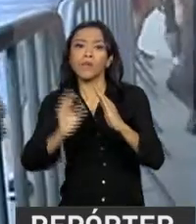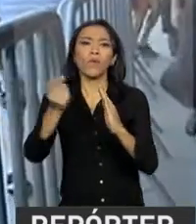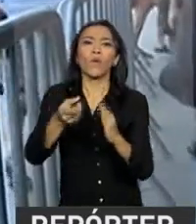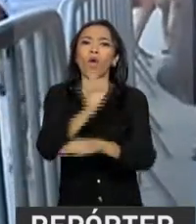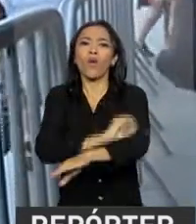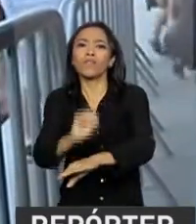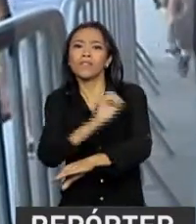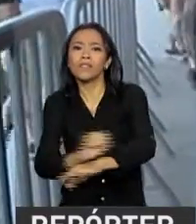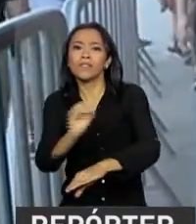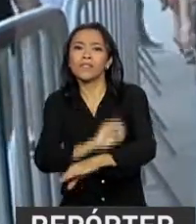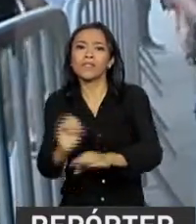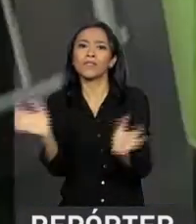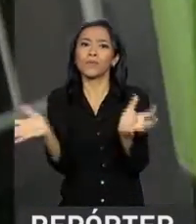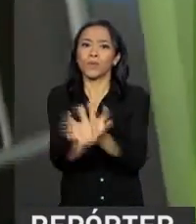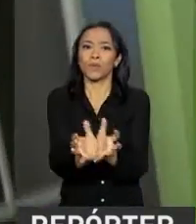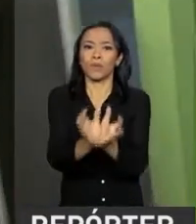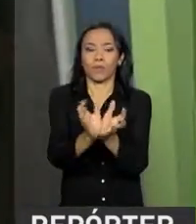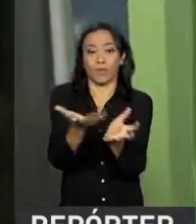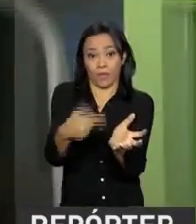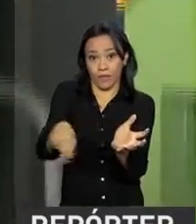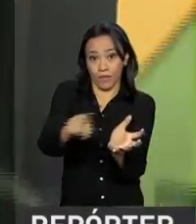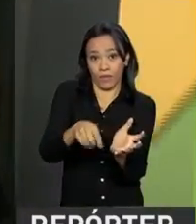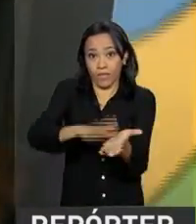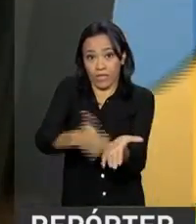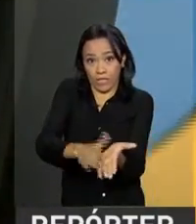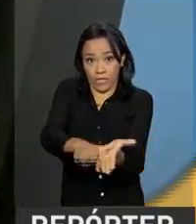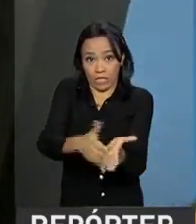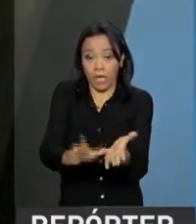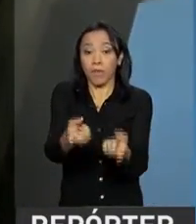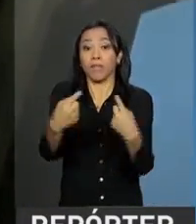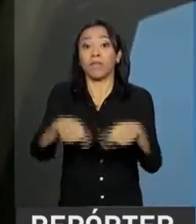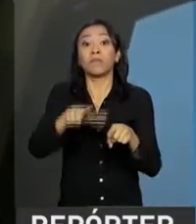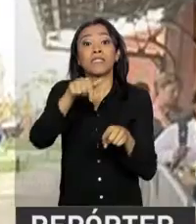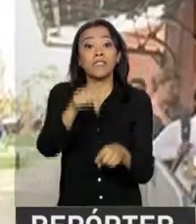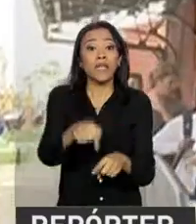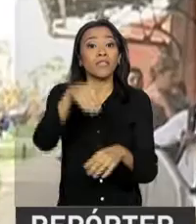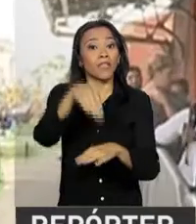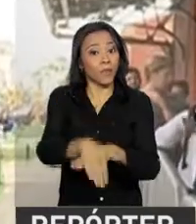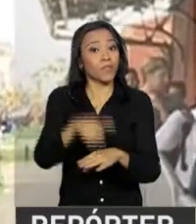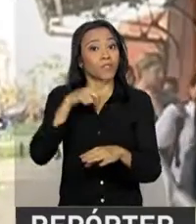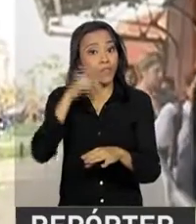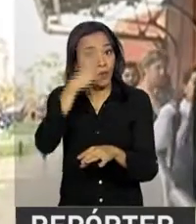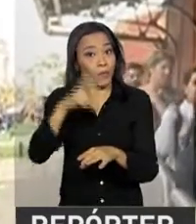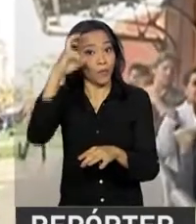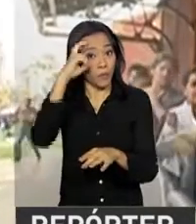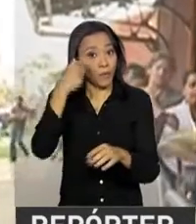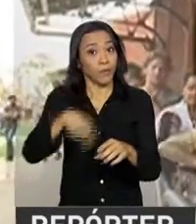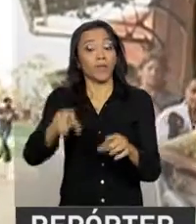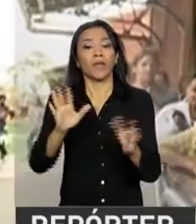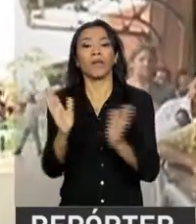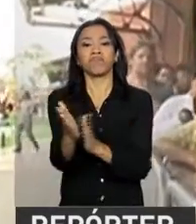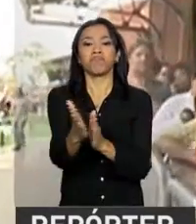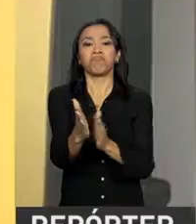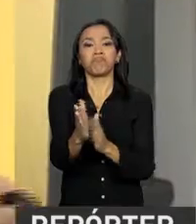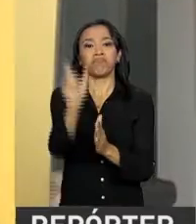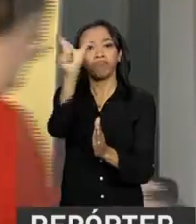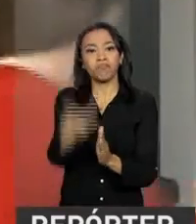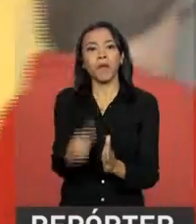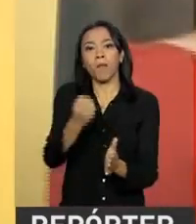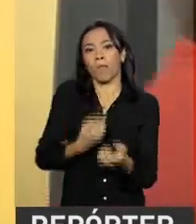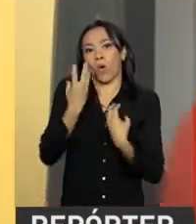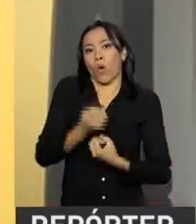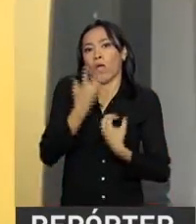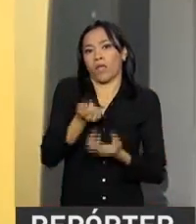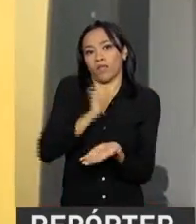grupo Filhos do Samba. Às 19h, o Ministério da Cultura promove o show Para Sempre Vinícius, em homenagem à obra do poeta